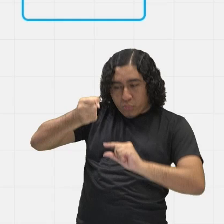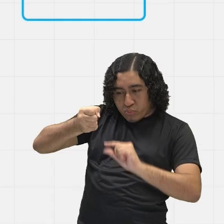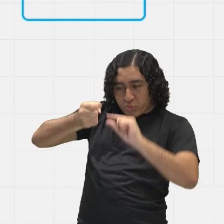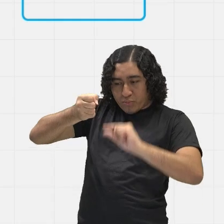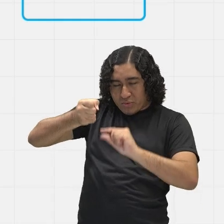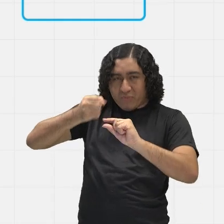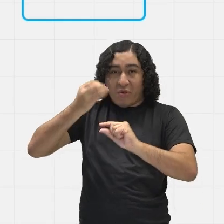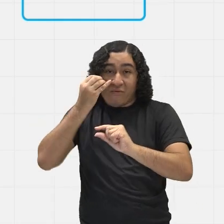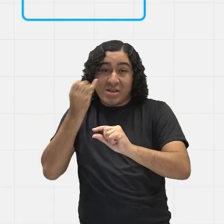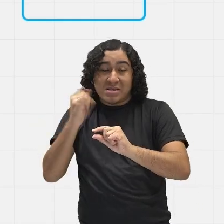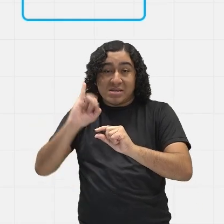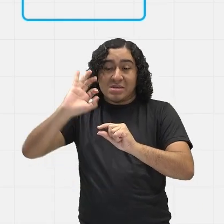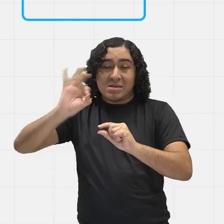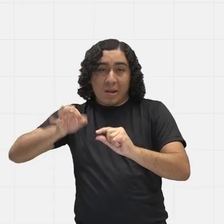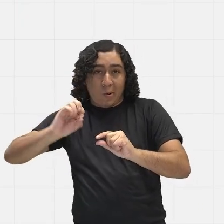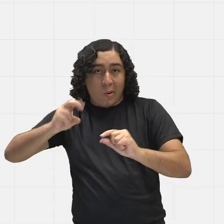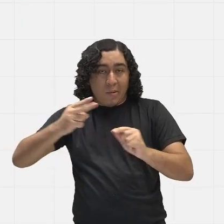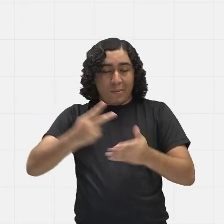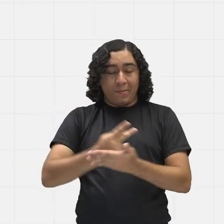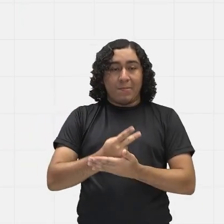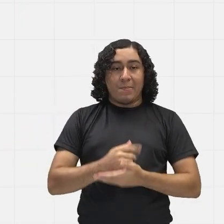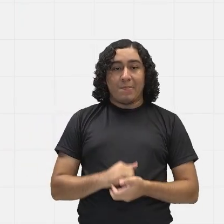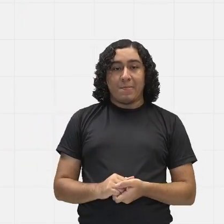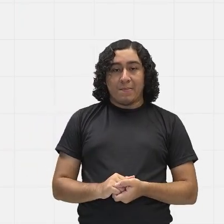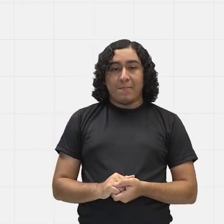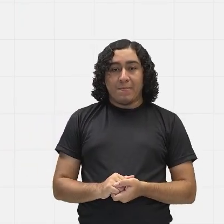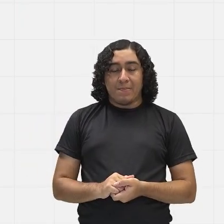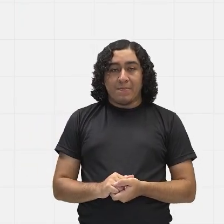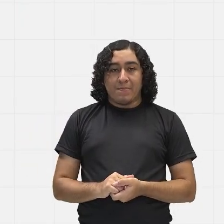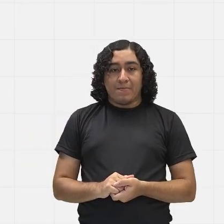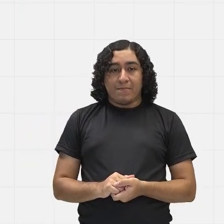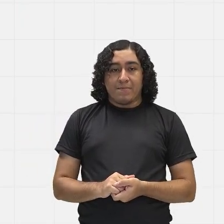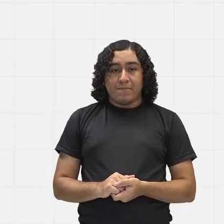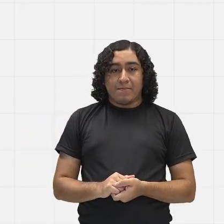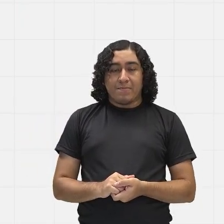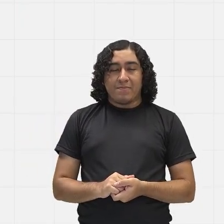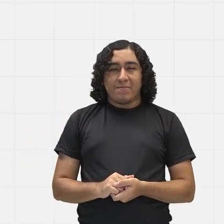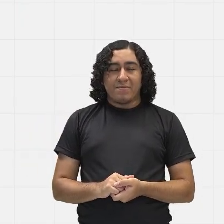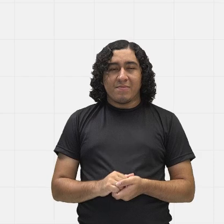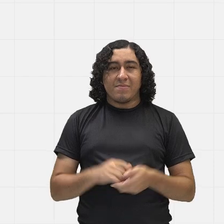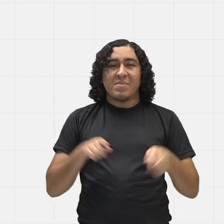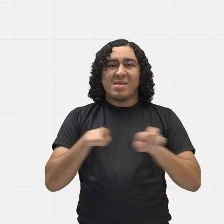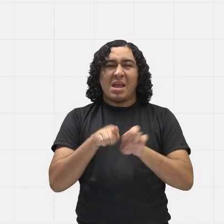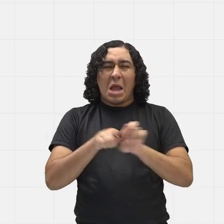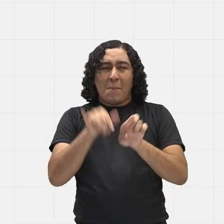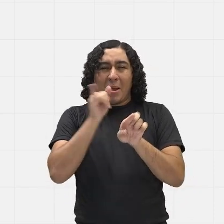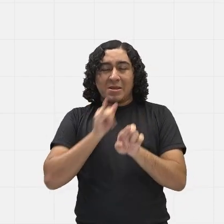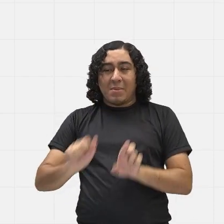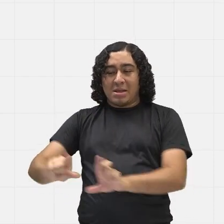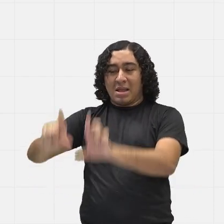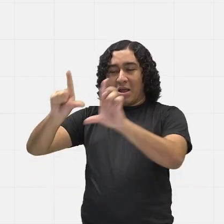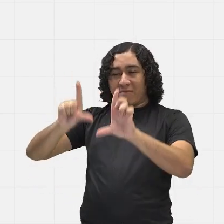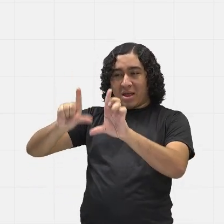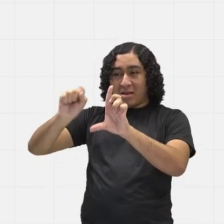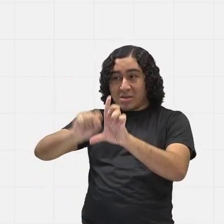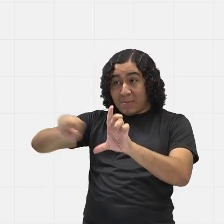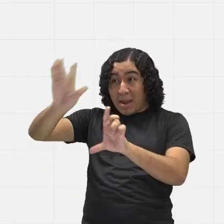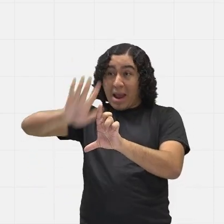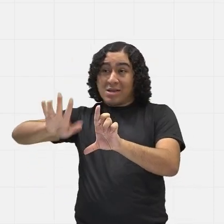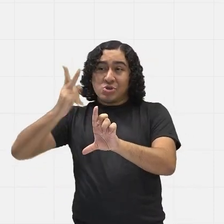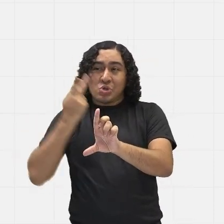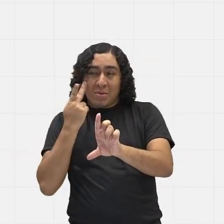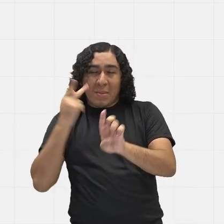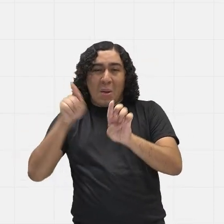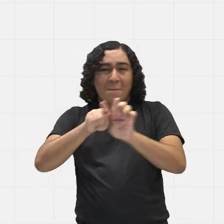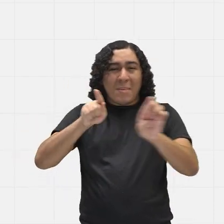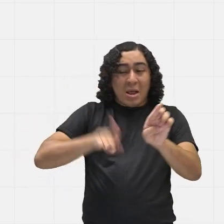tá, professor? A próxima ocorrência aqui é áudio baixo ou sem áudio da transmissão. Nesse caso, as